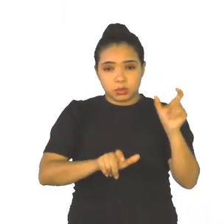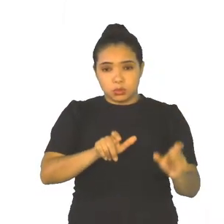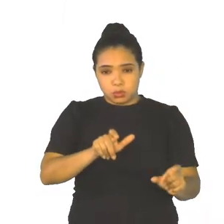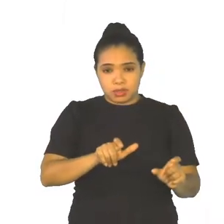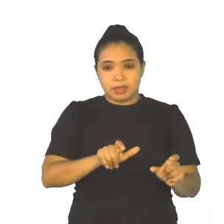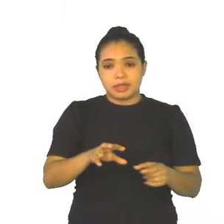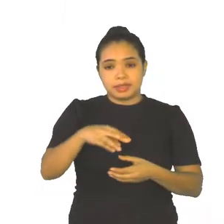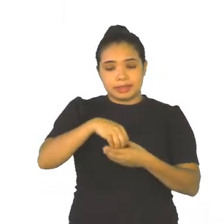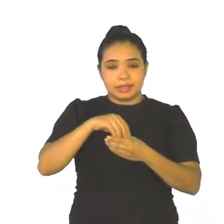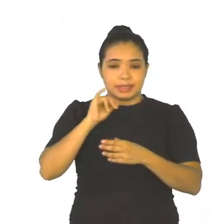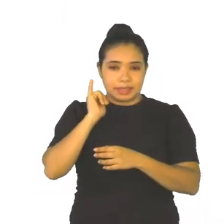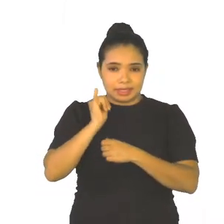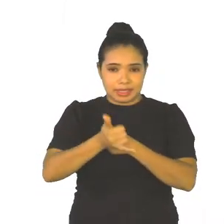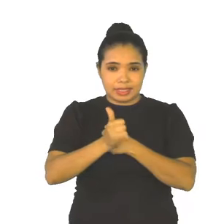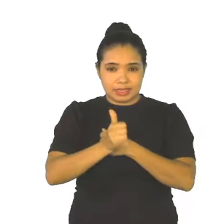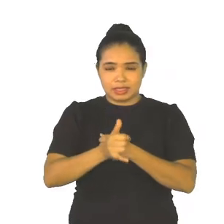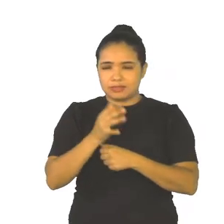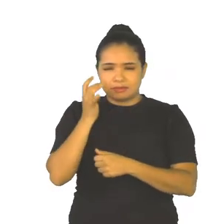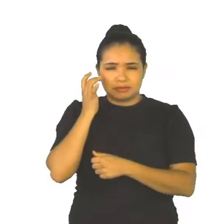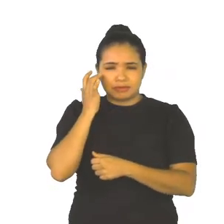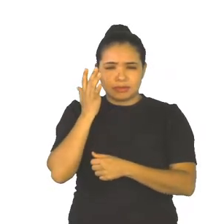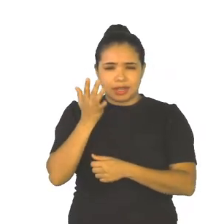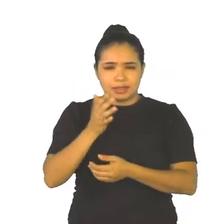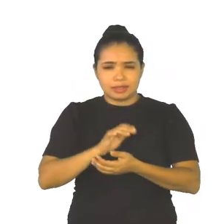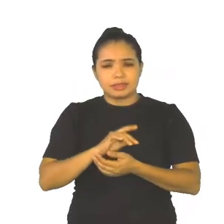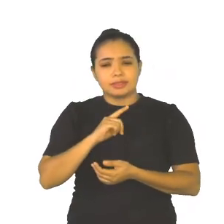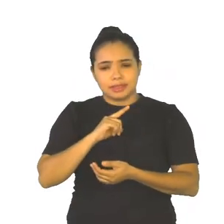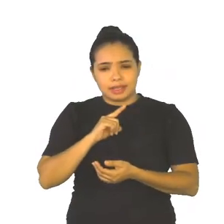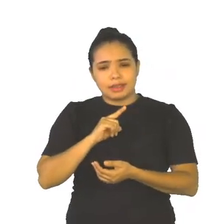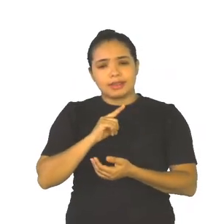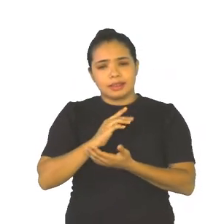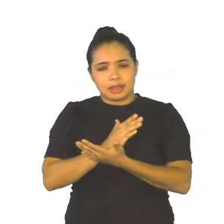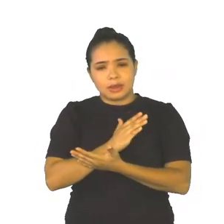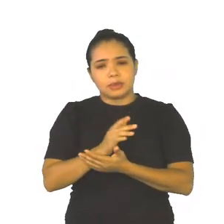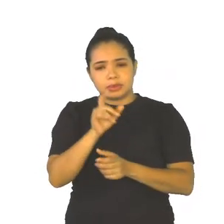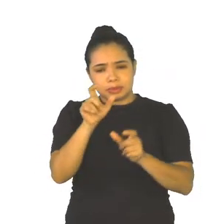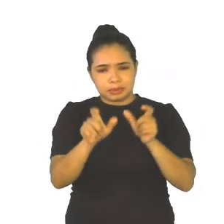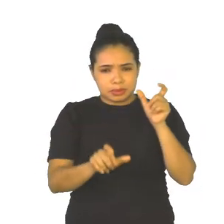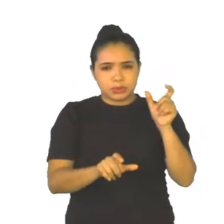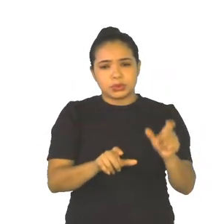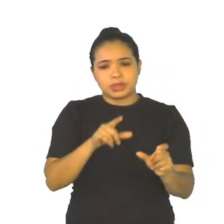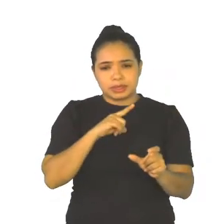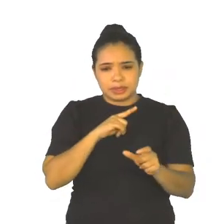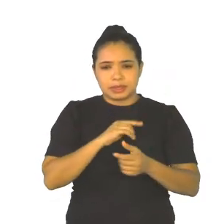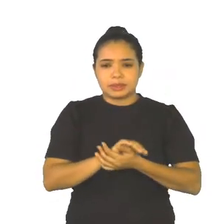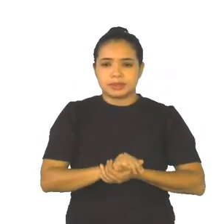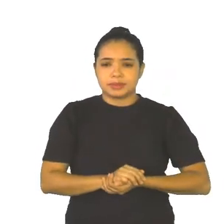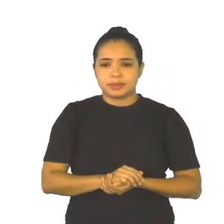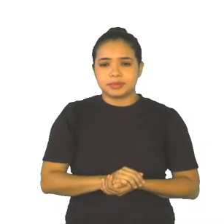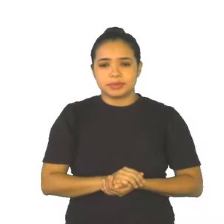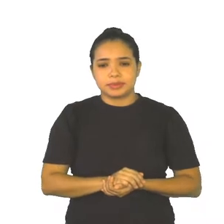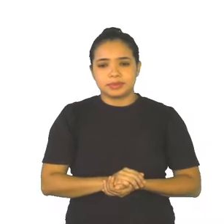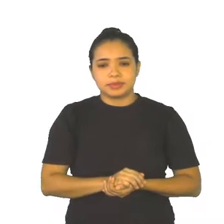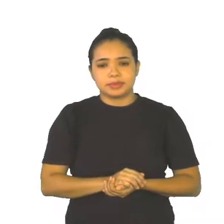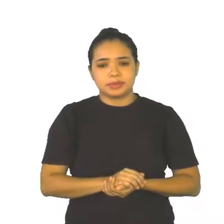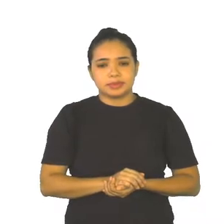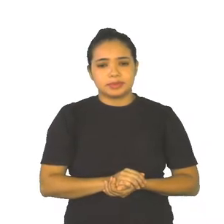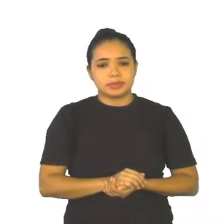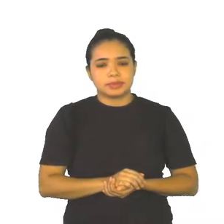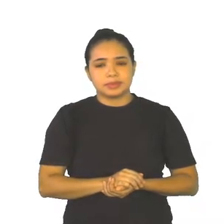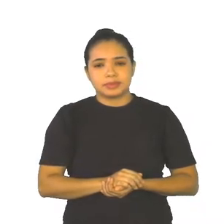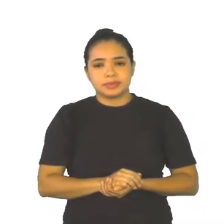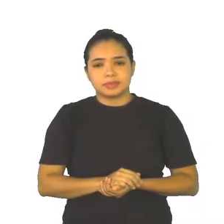Muito fácil, né? Essa crônica aí tem alguns personagens, então vocês vão escrever aí quem são eles. Uma dica